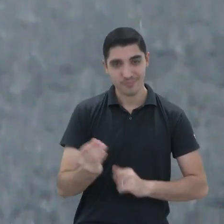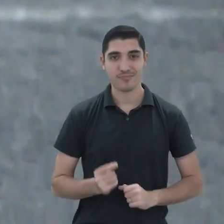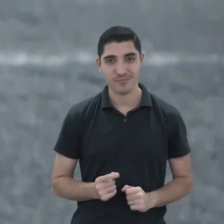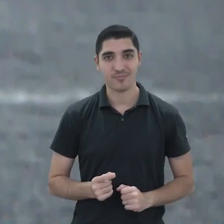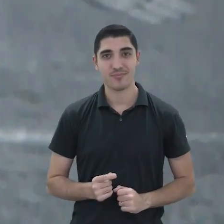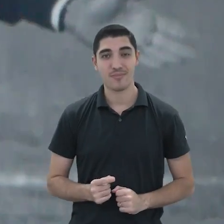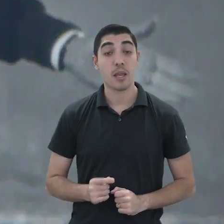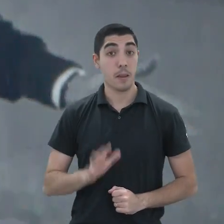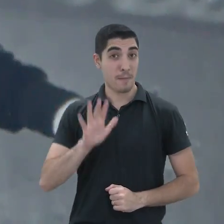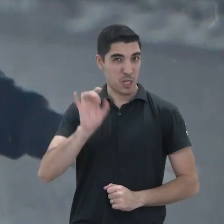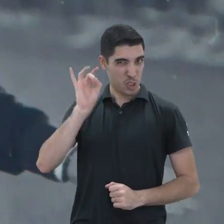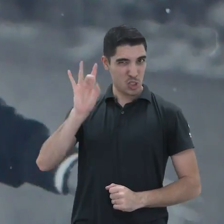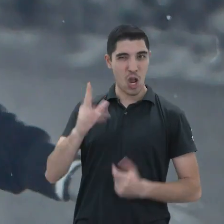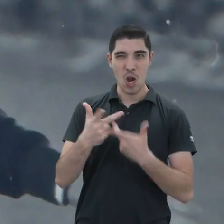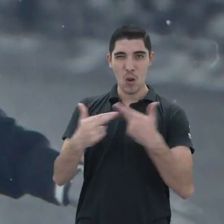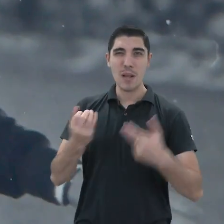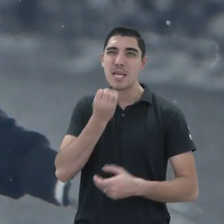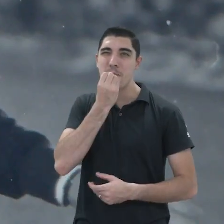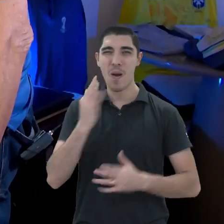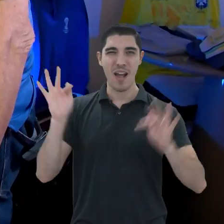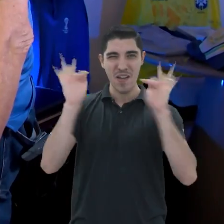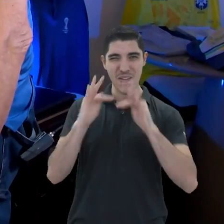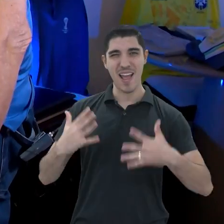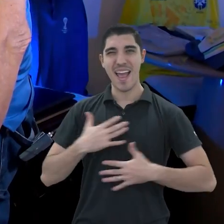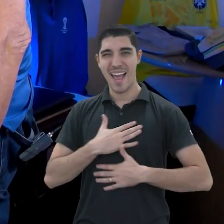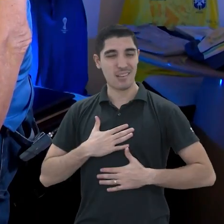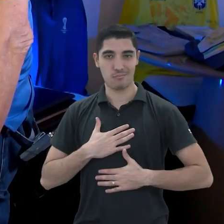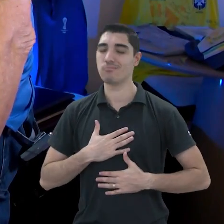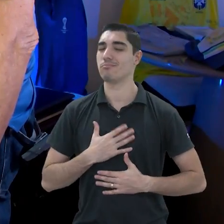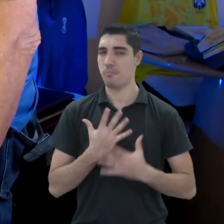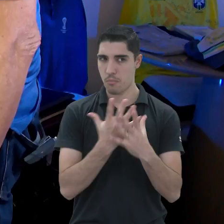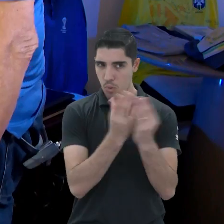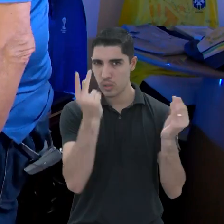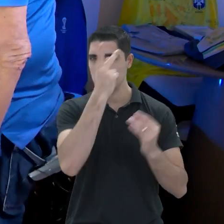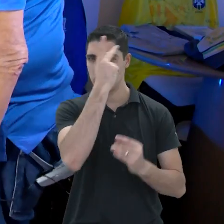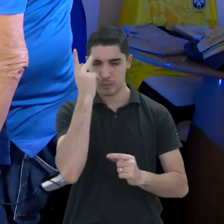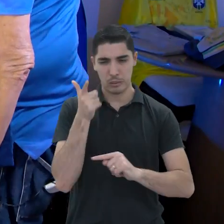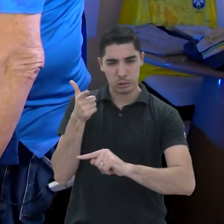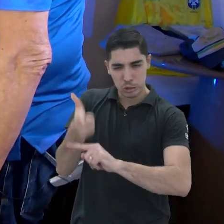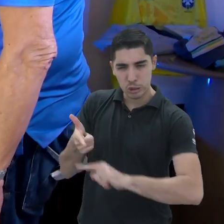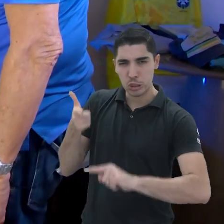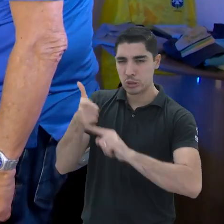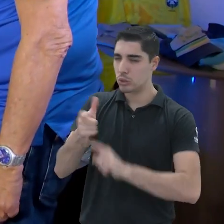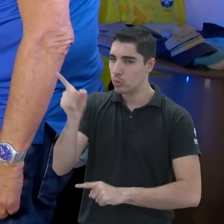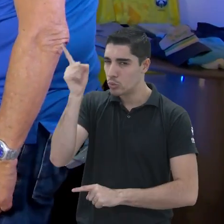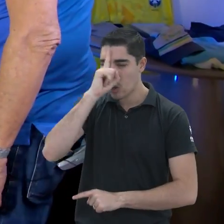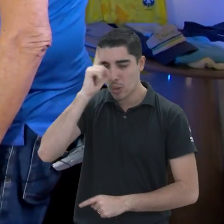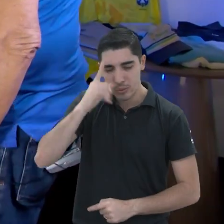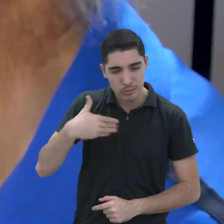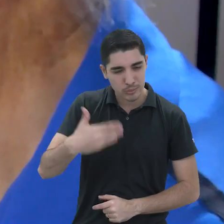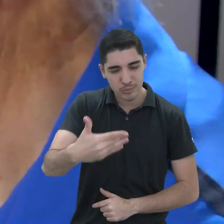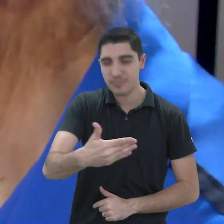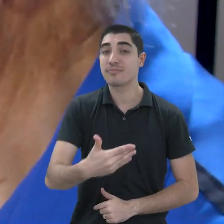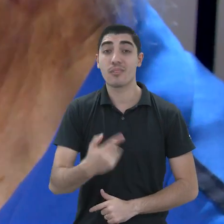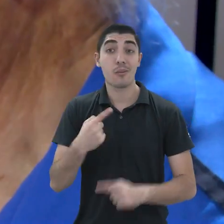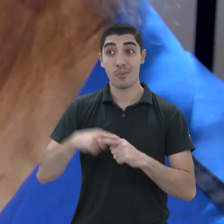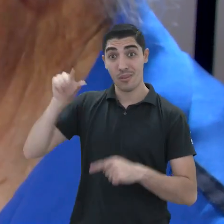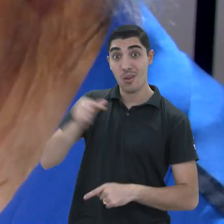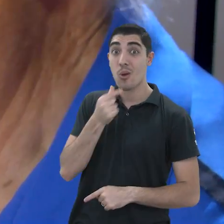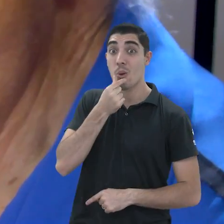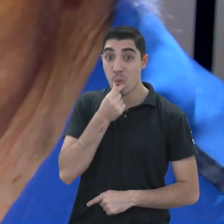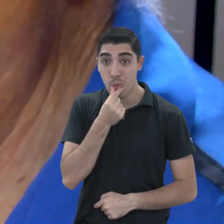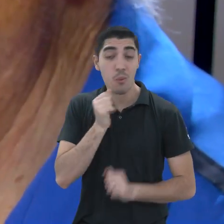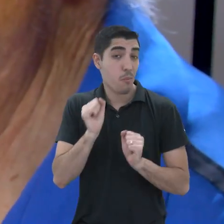nem só de momentos bons vivem os árbitros. Eles são alvos de críticas e xingamentos constantemente.